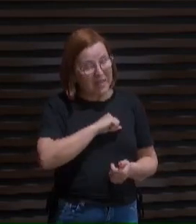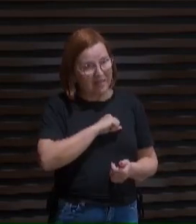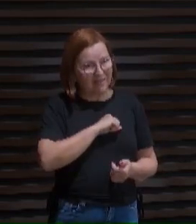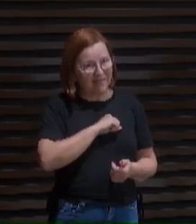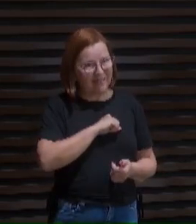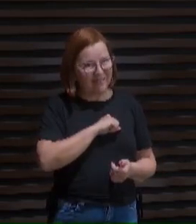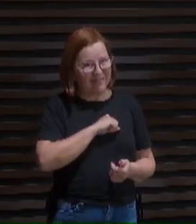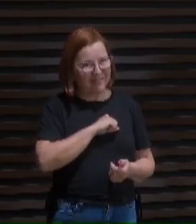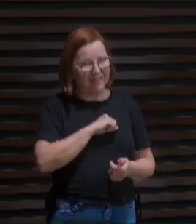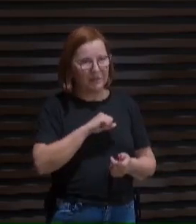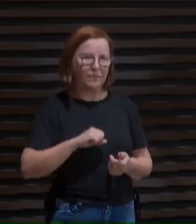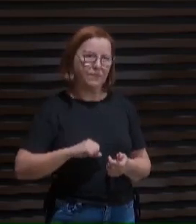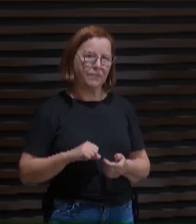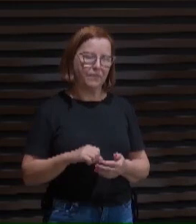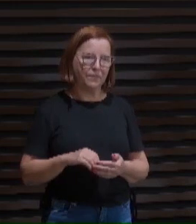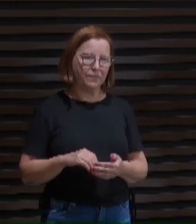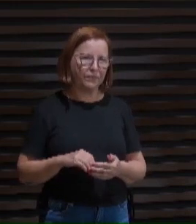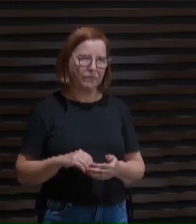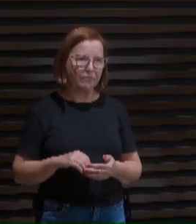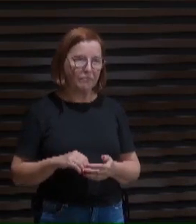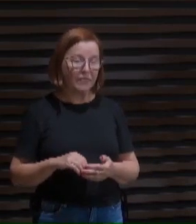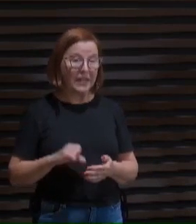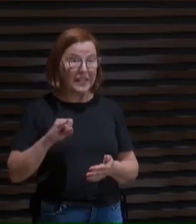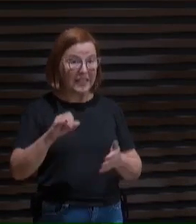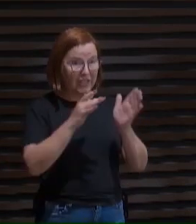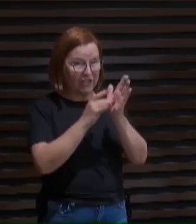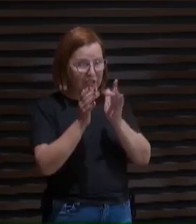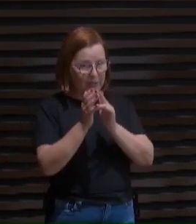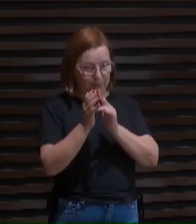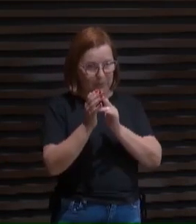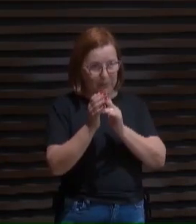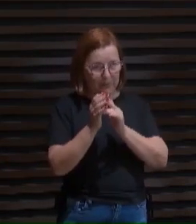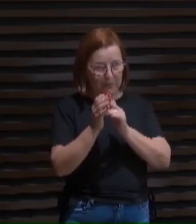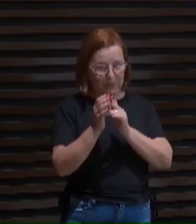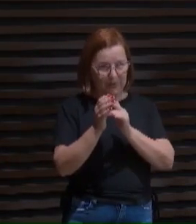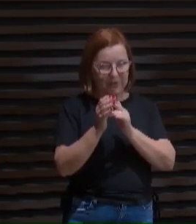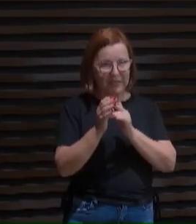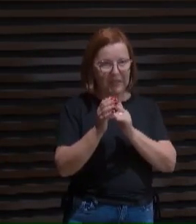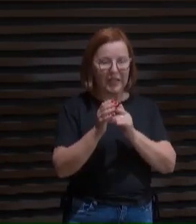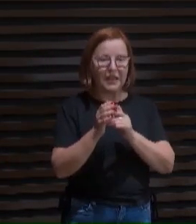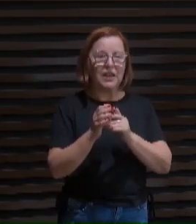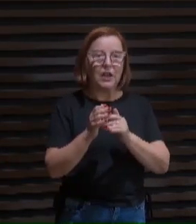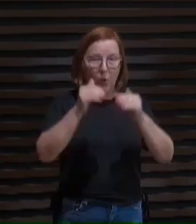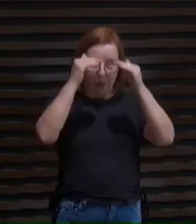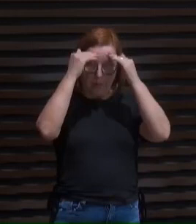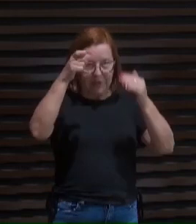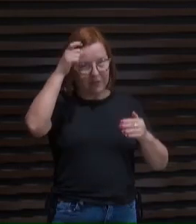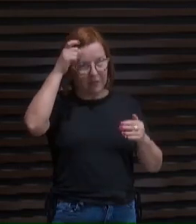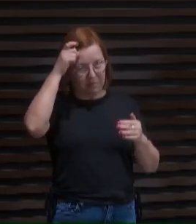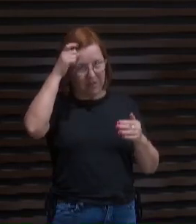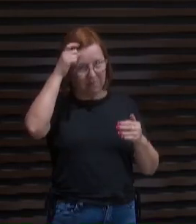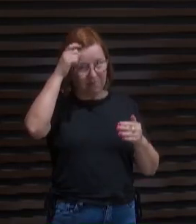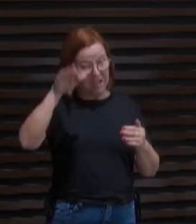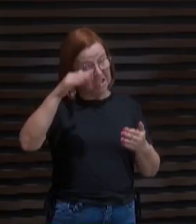Jesus transformasse, ele ia negar o que o pai tinha dito. A gente fica olhando para os sentimentos, né? Em